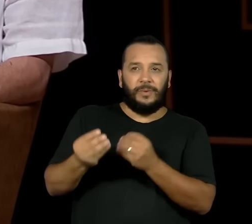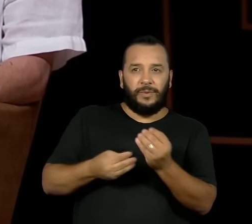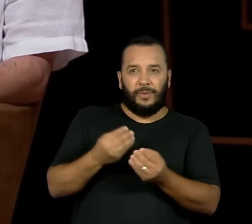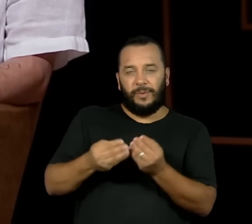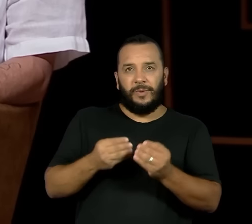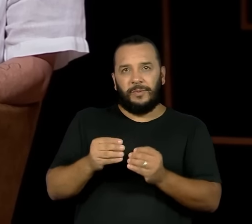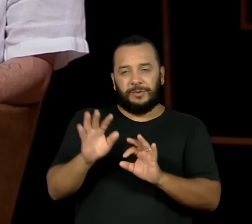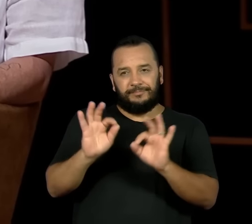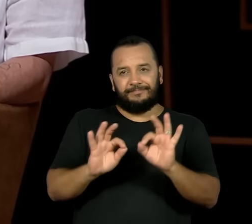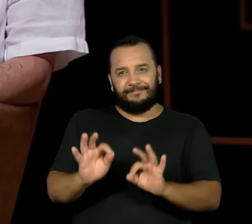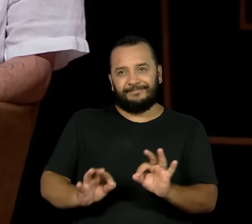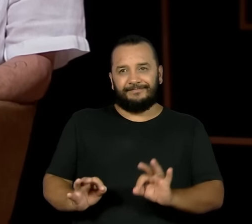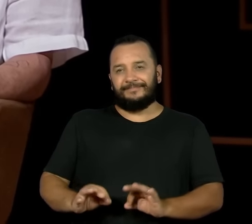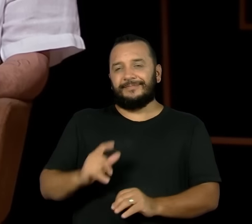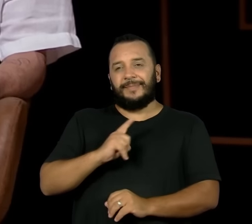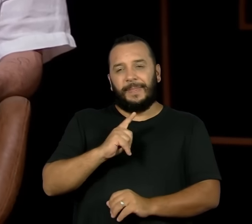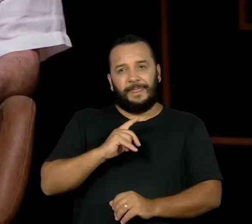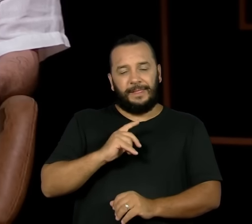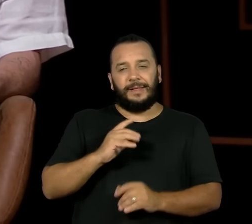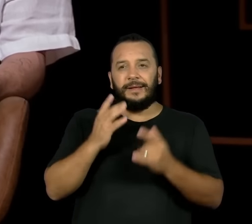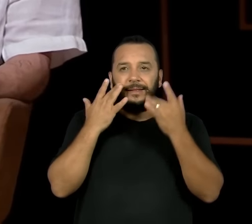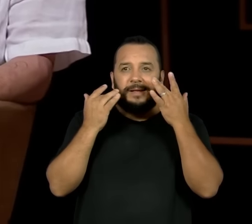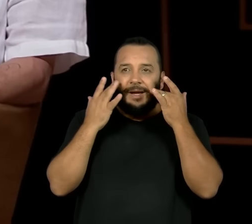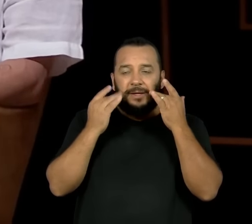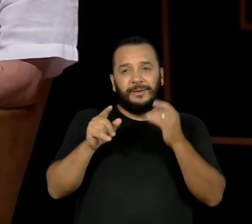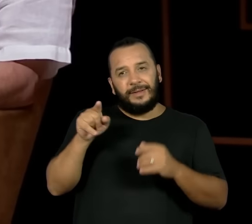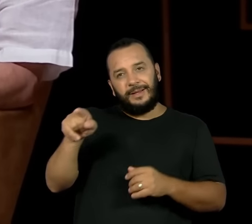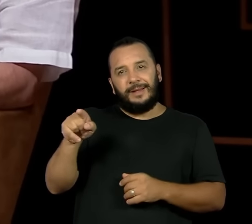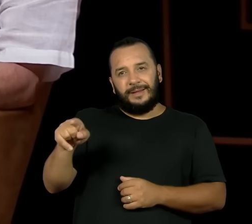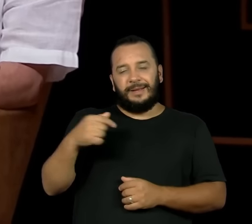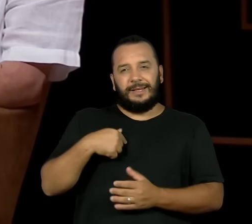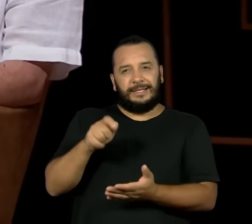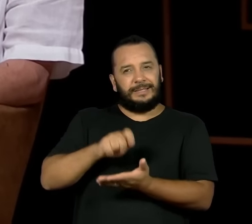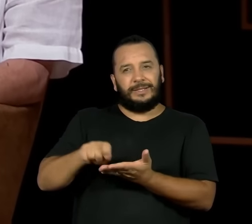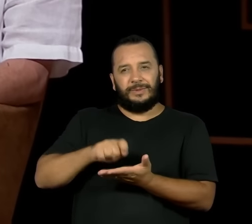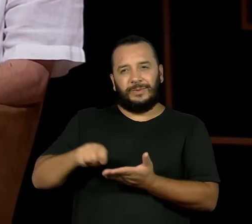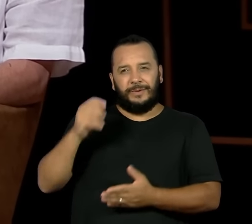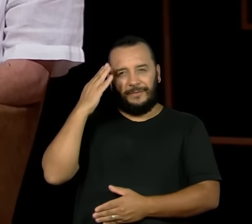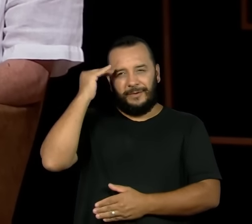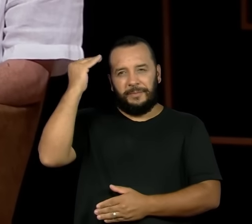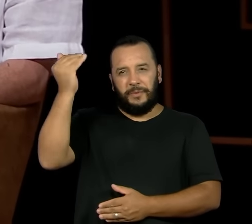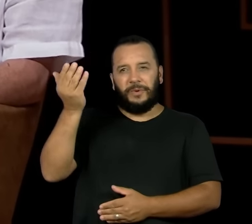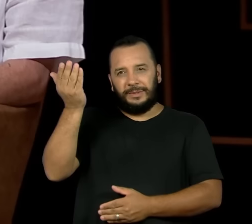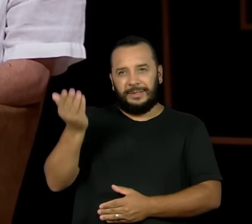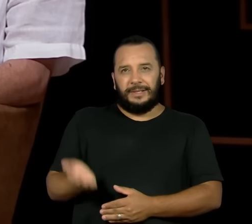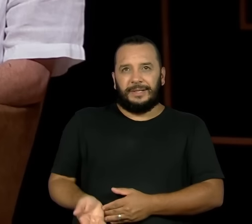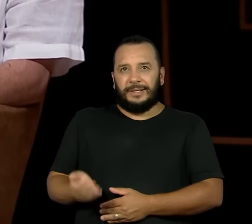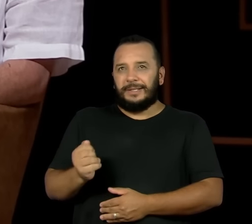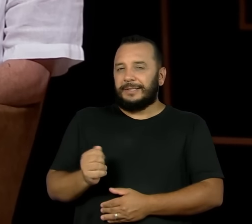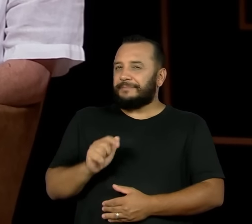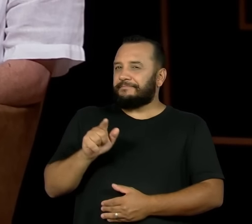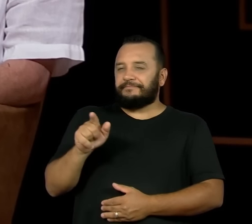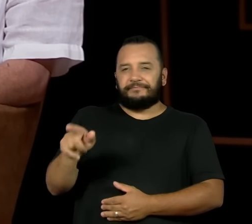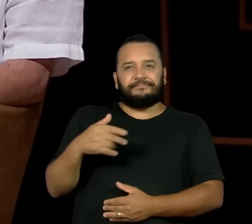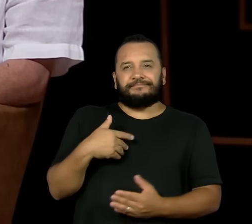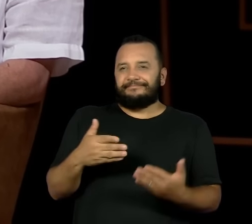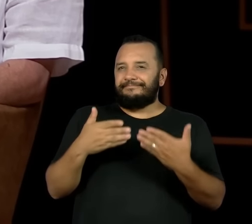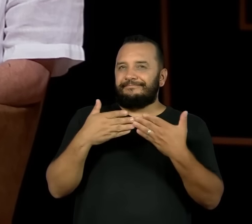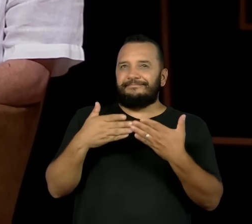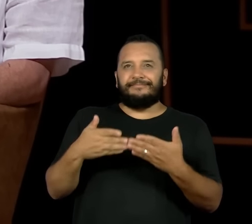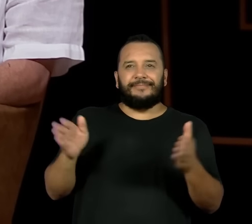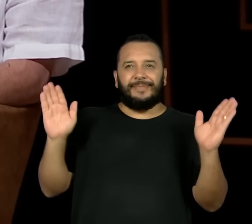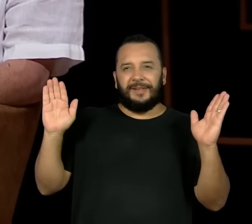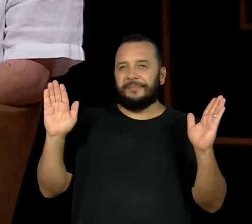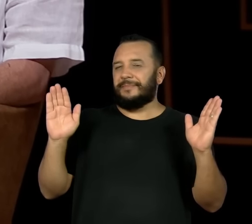P Imagina ela é uma autora renomadas e e mas a disponibilidade dela em